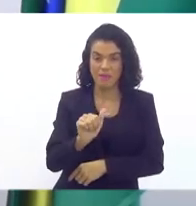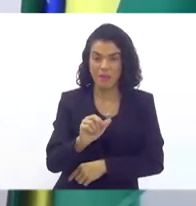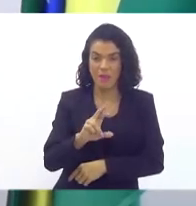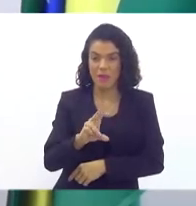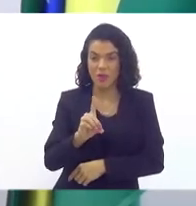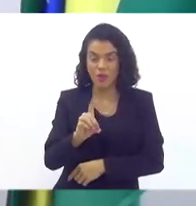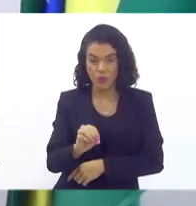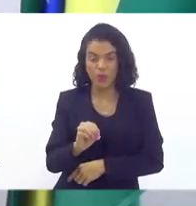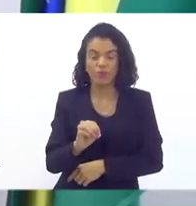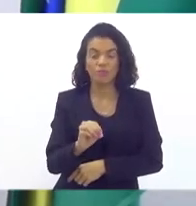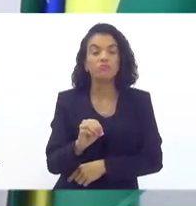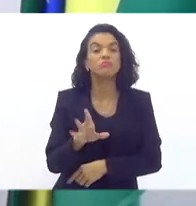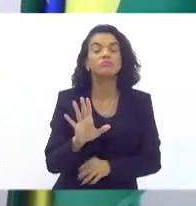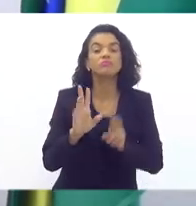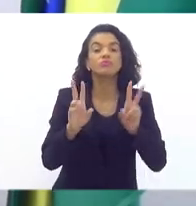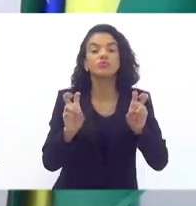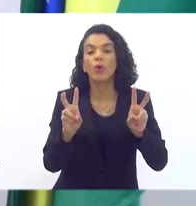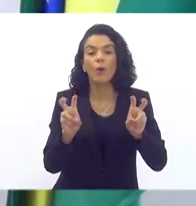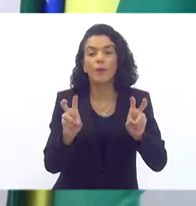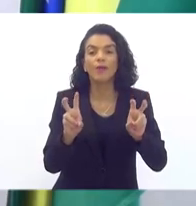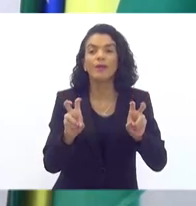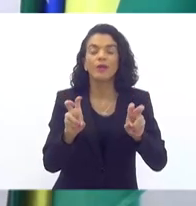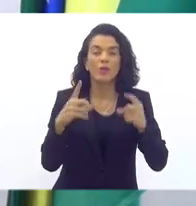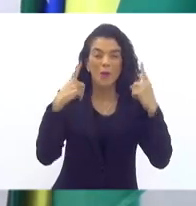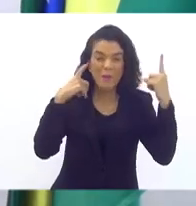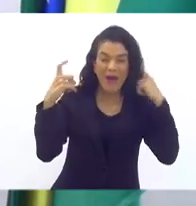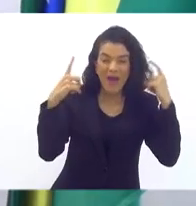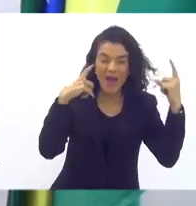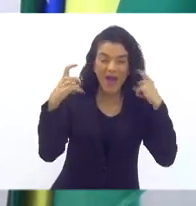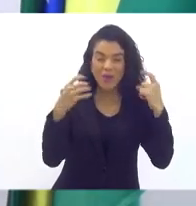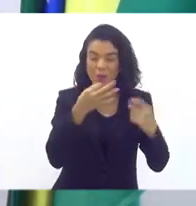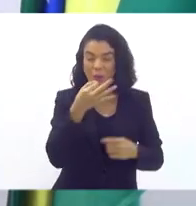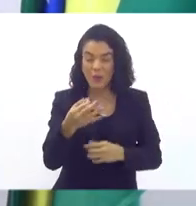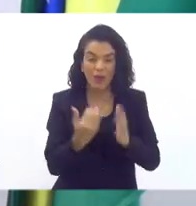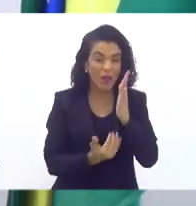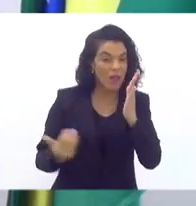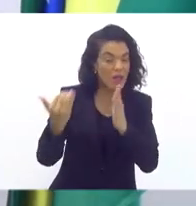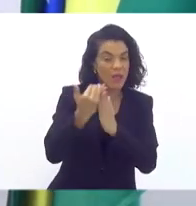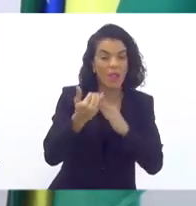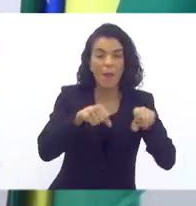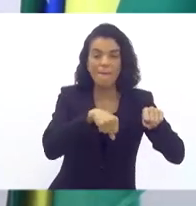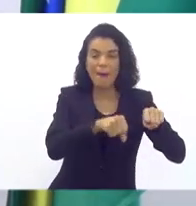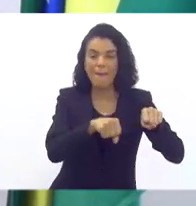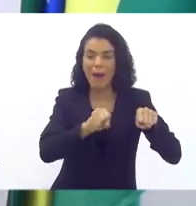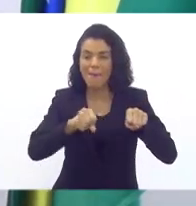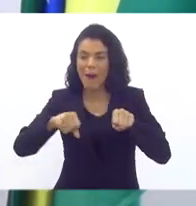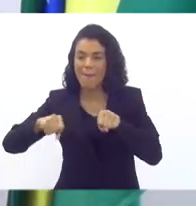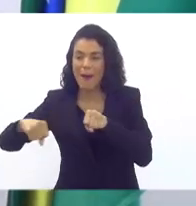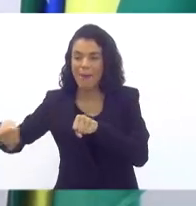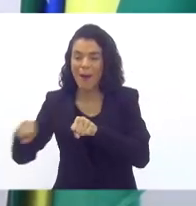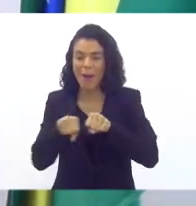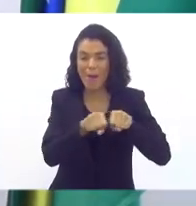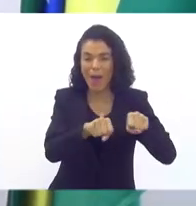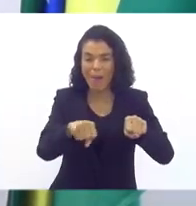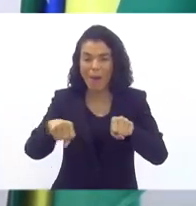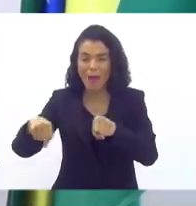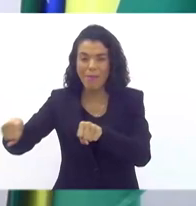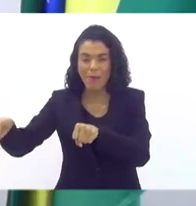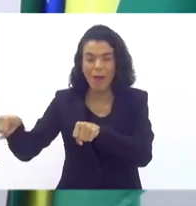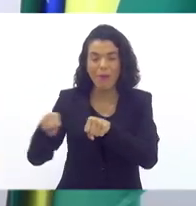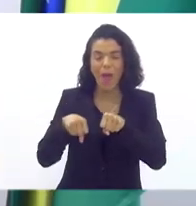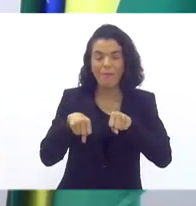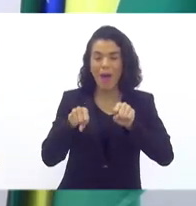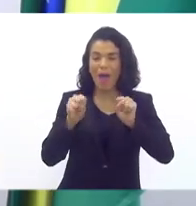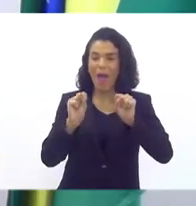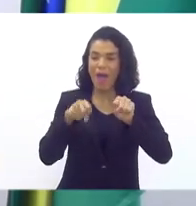justamente falando sobre a questão do barulho excessivo que essa desordem traz ou seja todo o